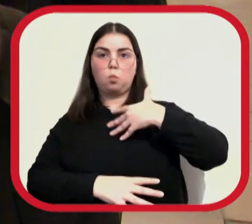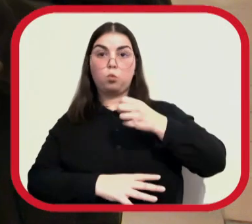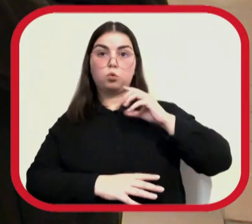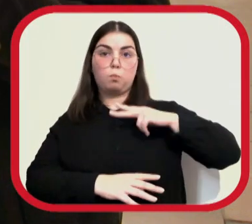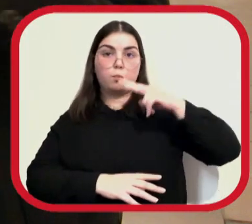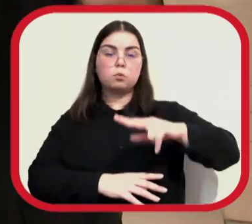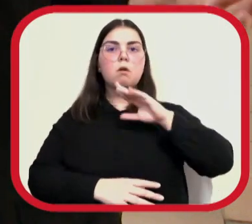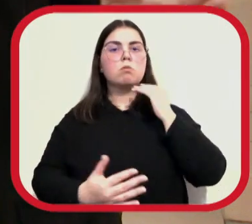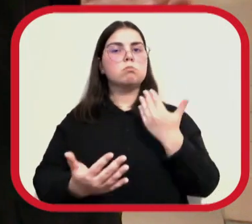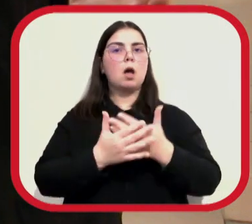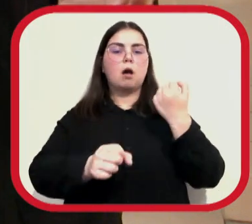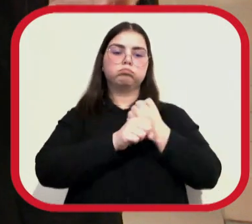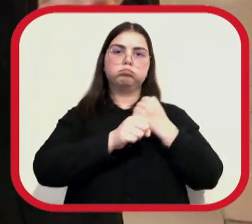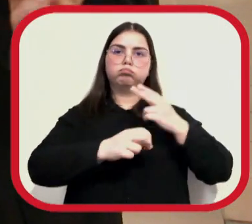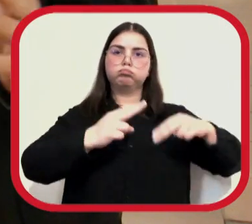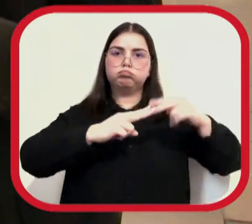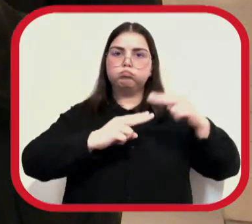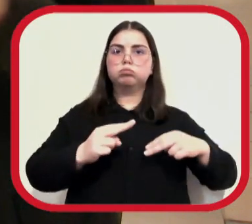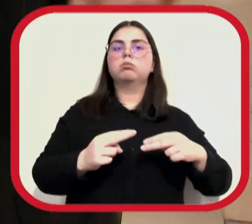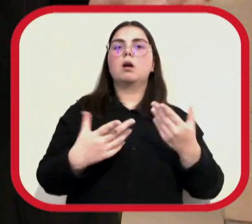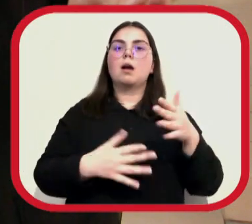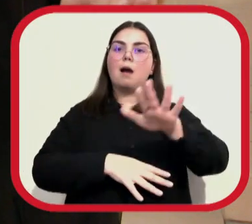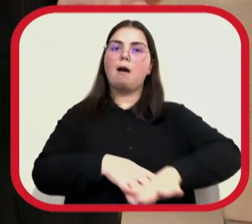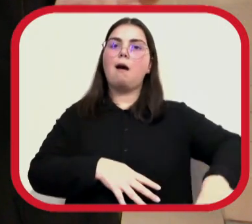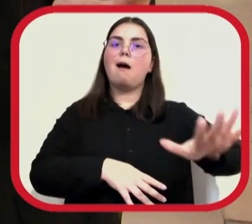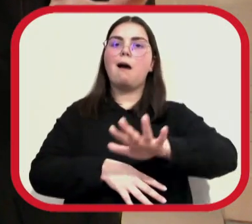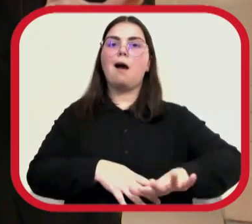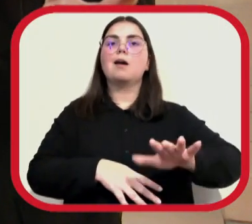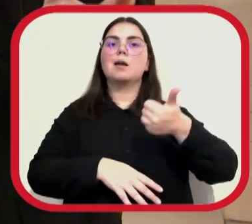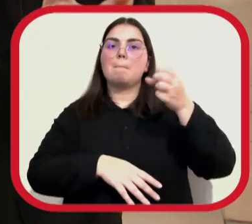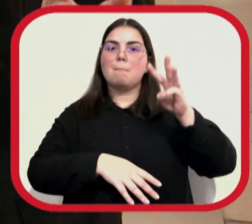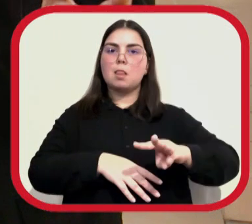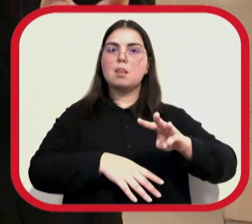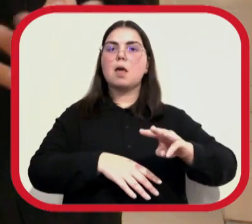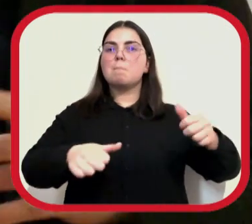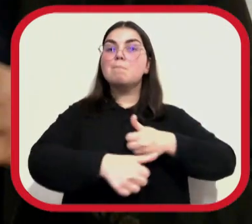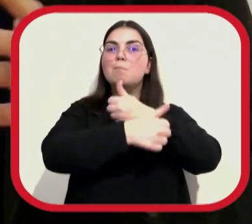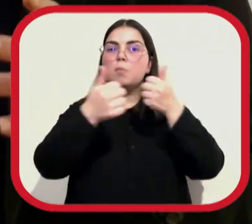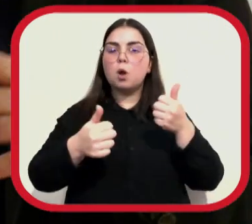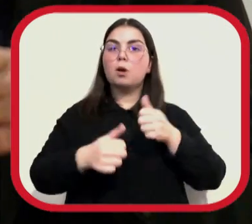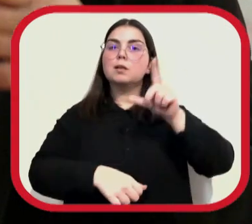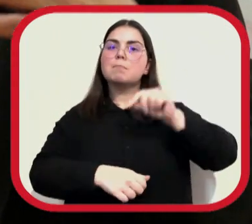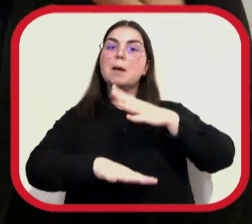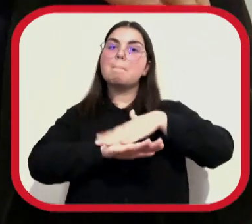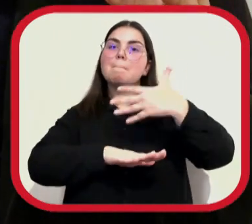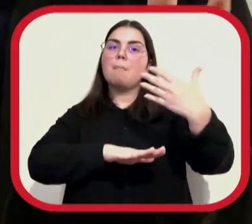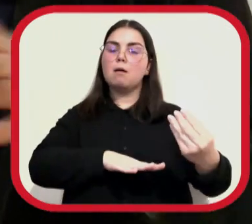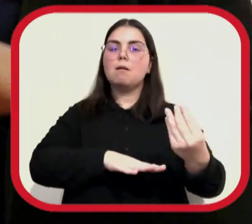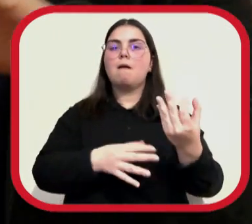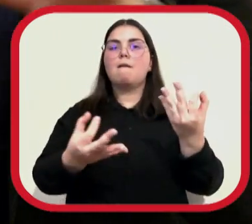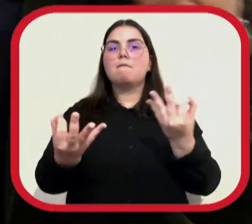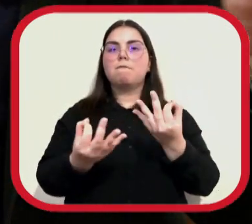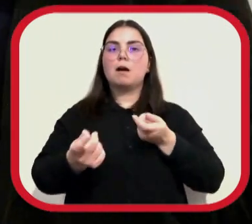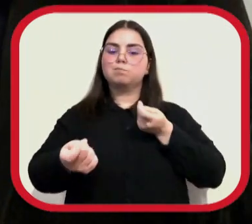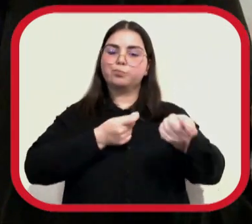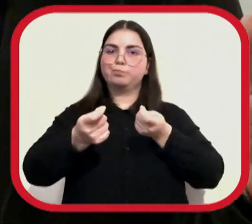português, que requalificou toda esta área de Belém e que suscitou mais tarde todo